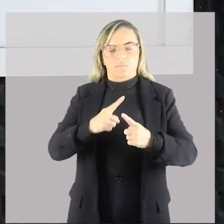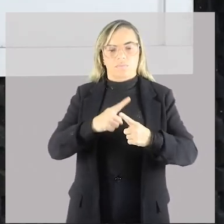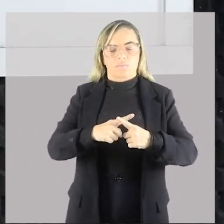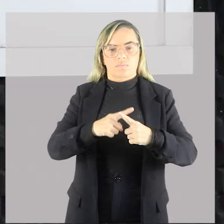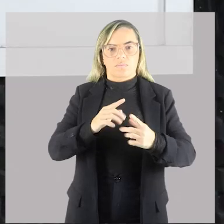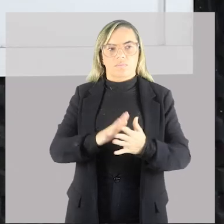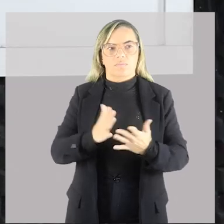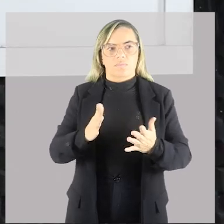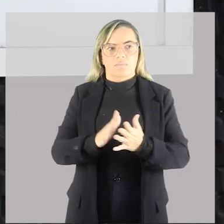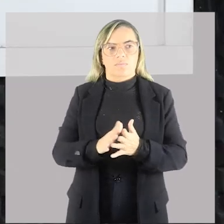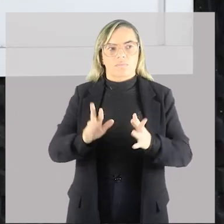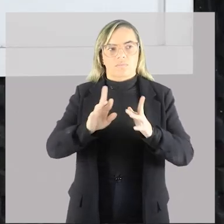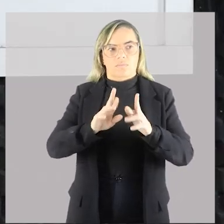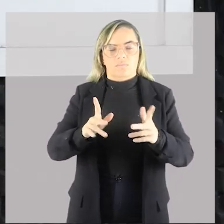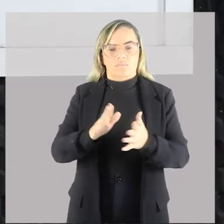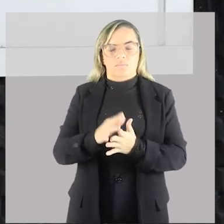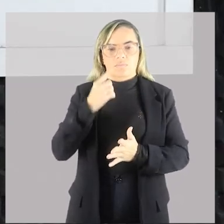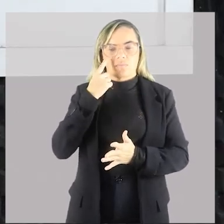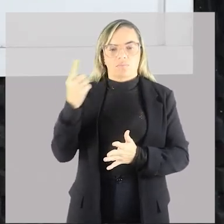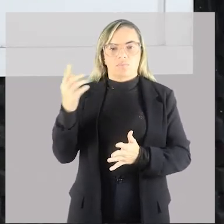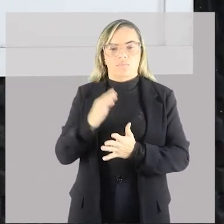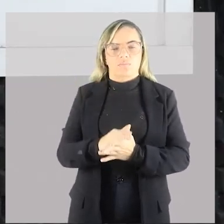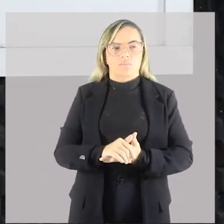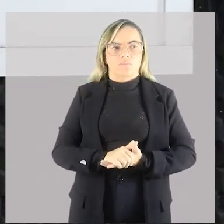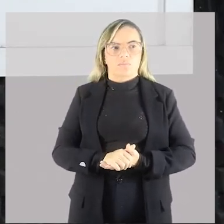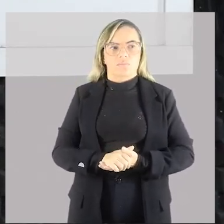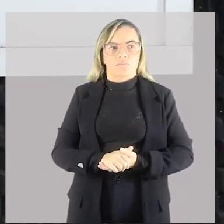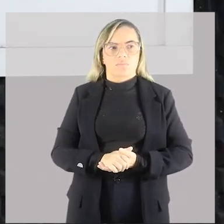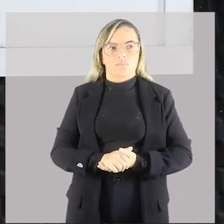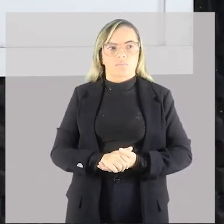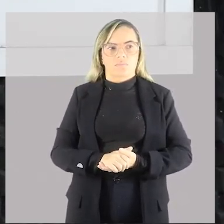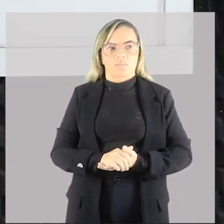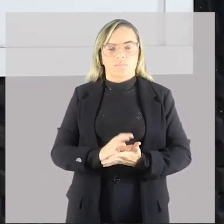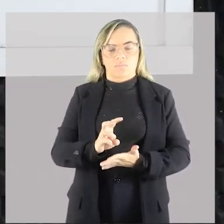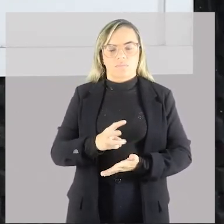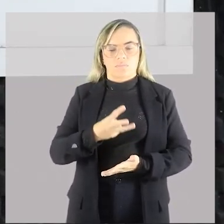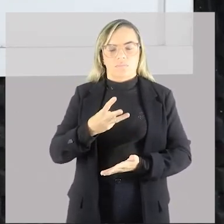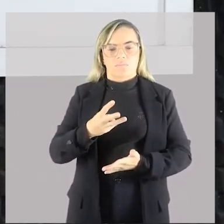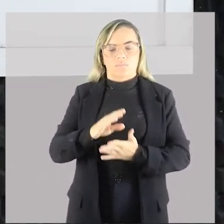multiplicado pela diferença entre os dois aqui, ó. 3 fatorial.